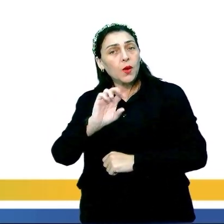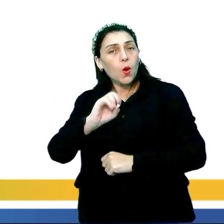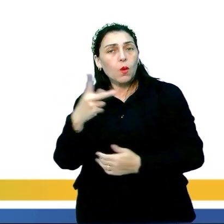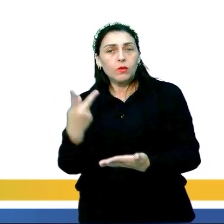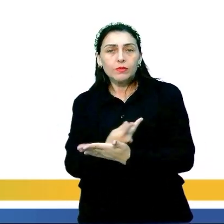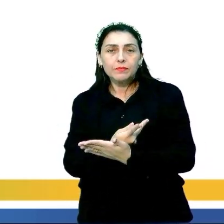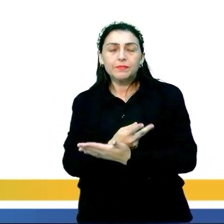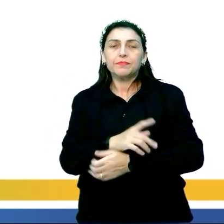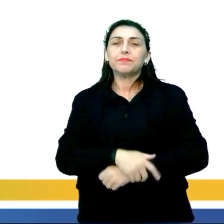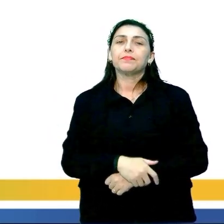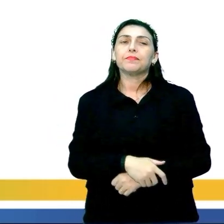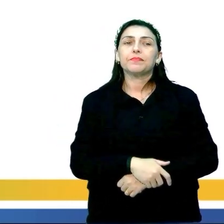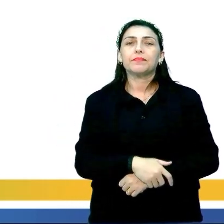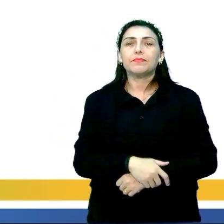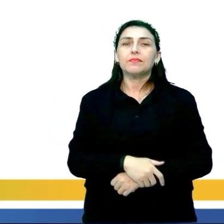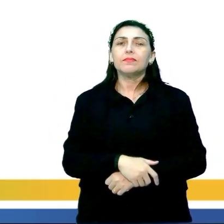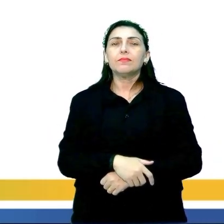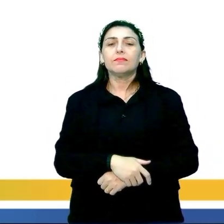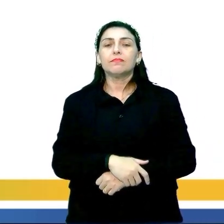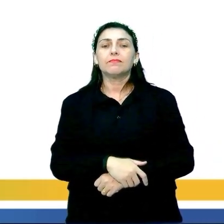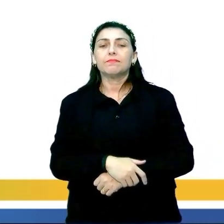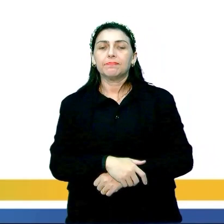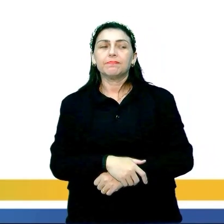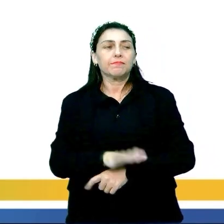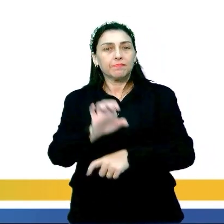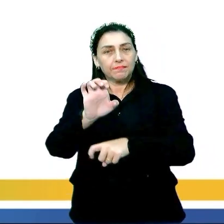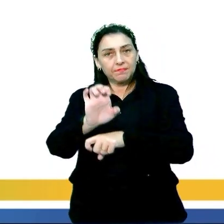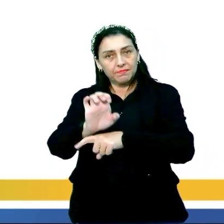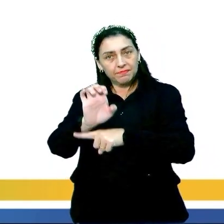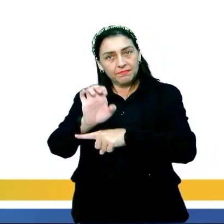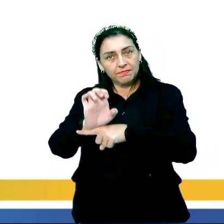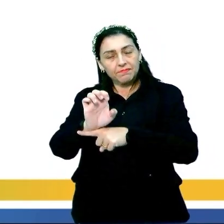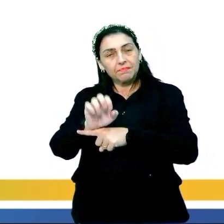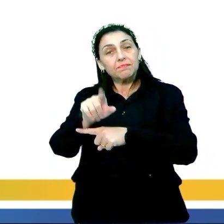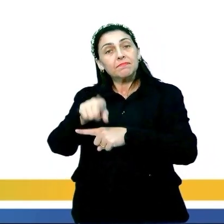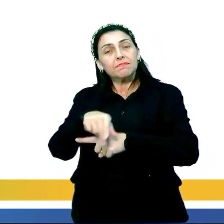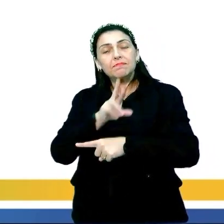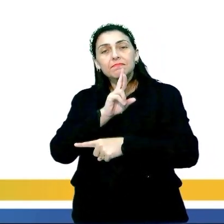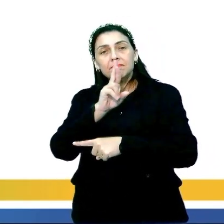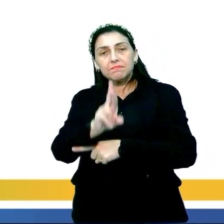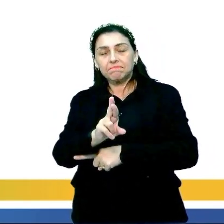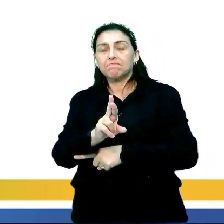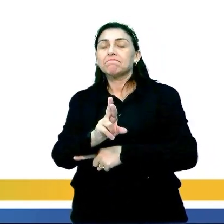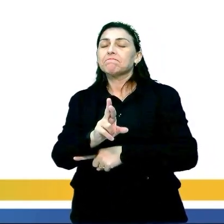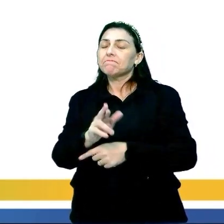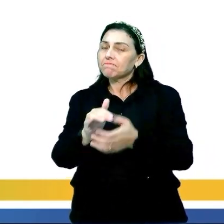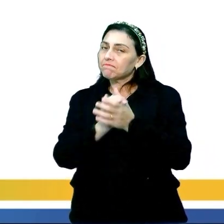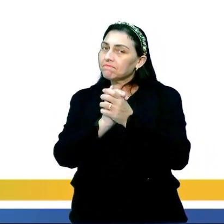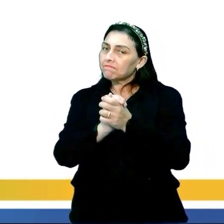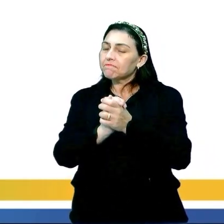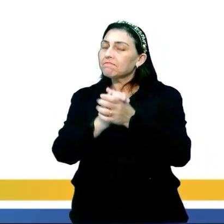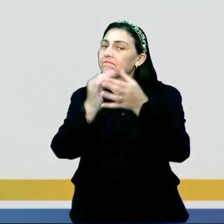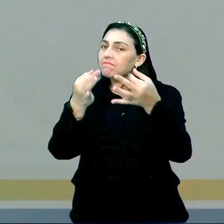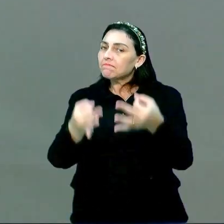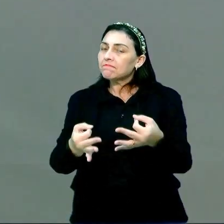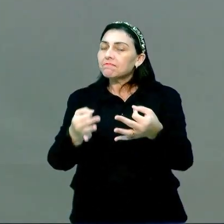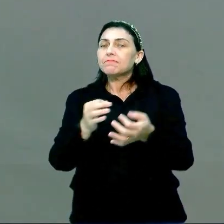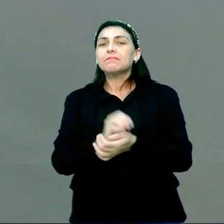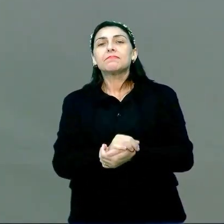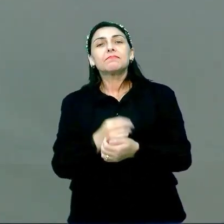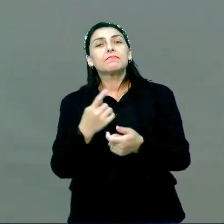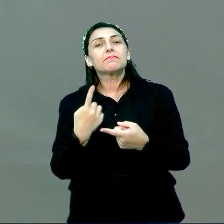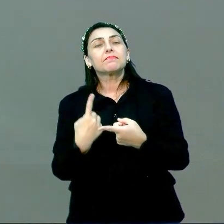nós erramos. E aí, bingo, né? Quem respondeu a letra E brilhou, está corretíssima,